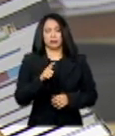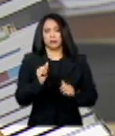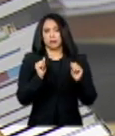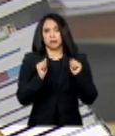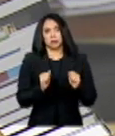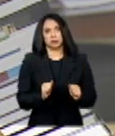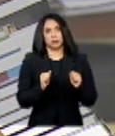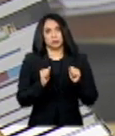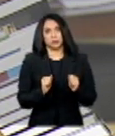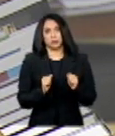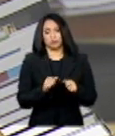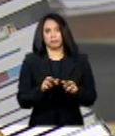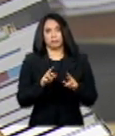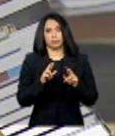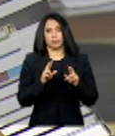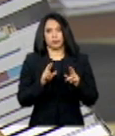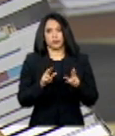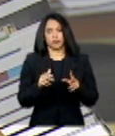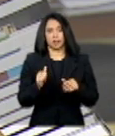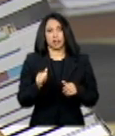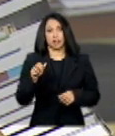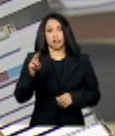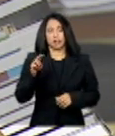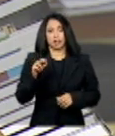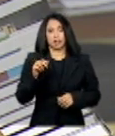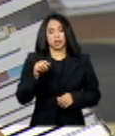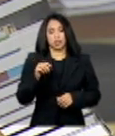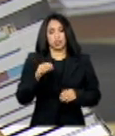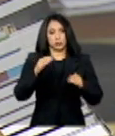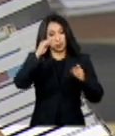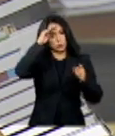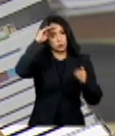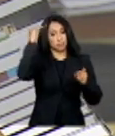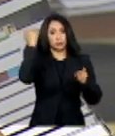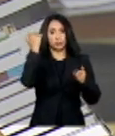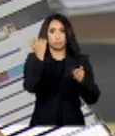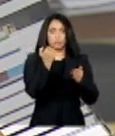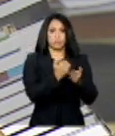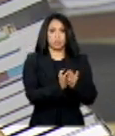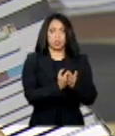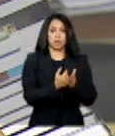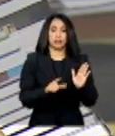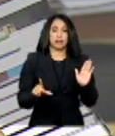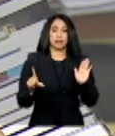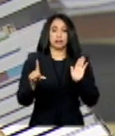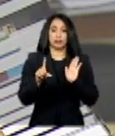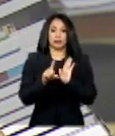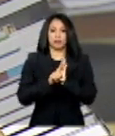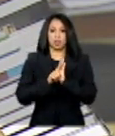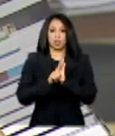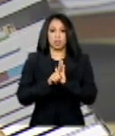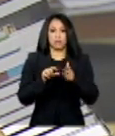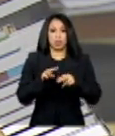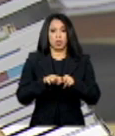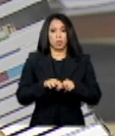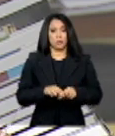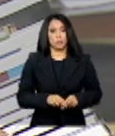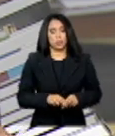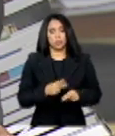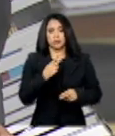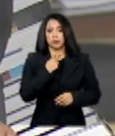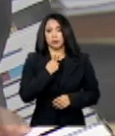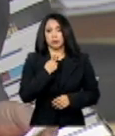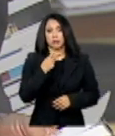a agência reguladora submete se ao princípio da legalidade por isso não cabe sobrepô